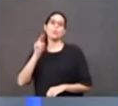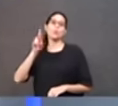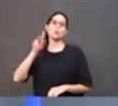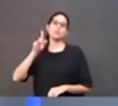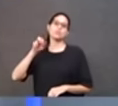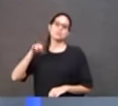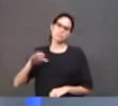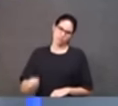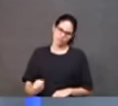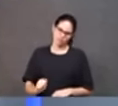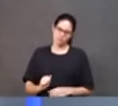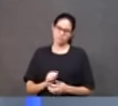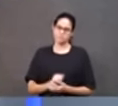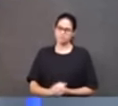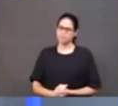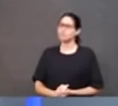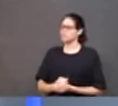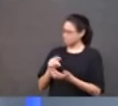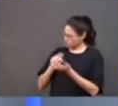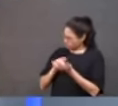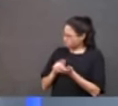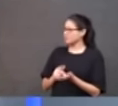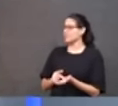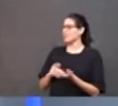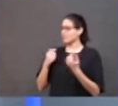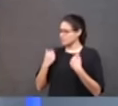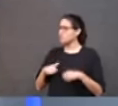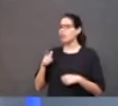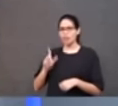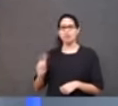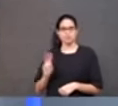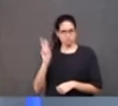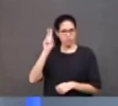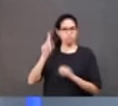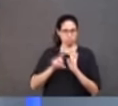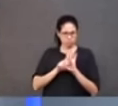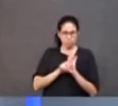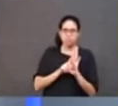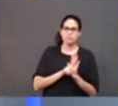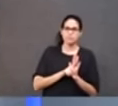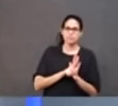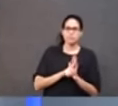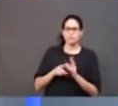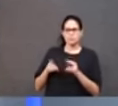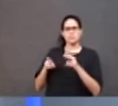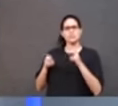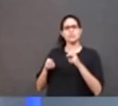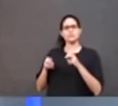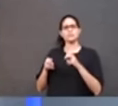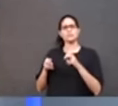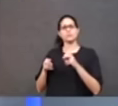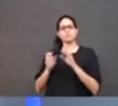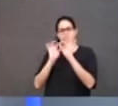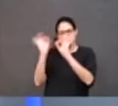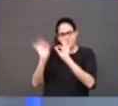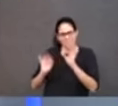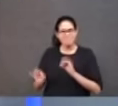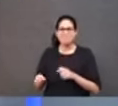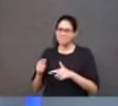né? Além de ser um valor constitucional. Eu vejo que o planejamento ele é um problema crônico na nossa